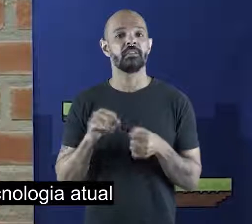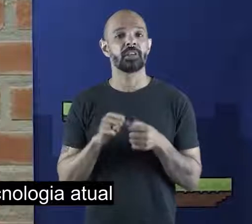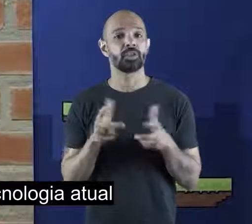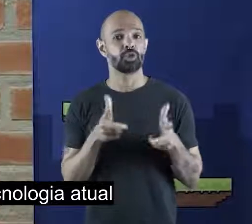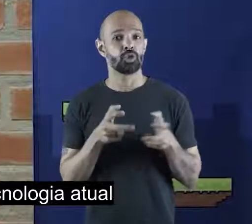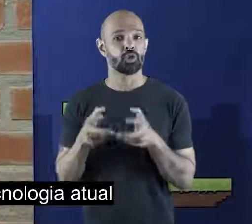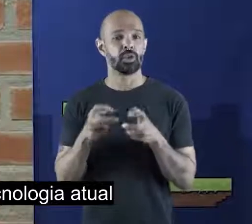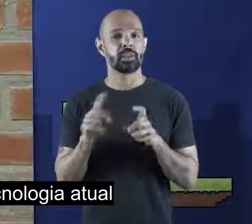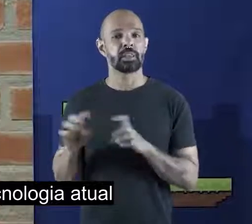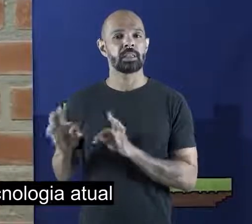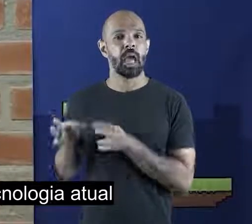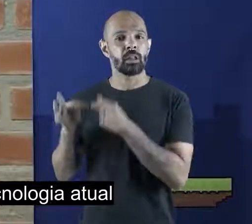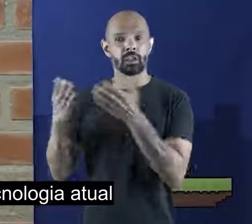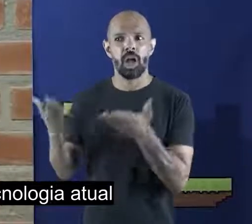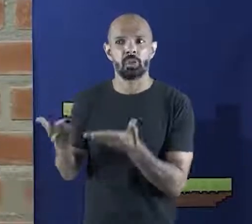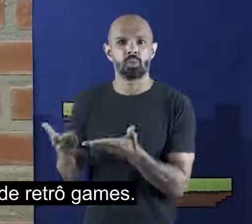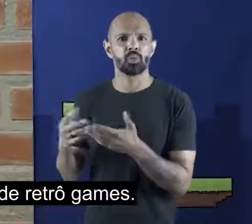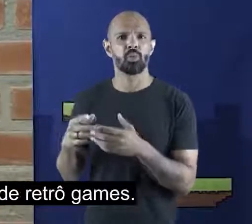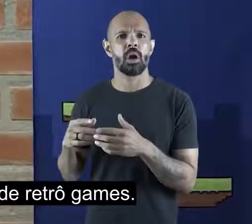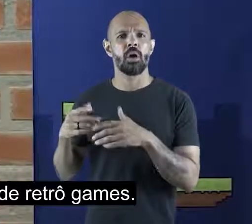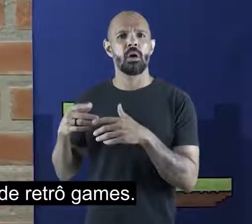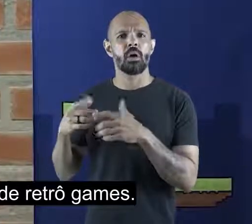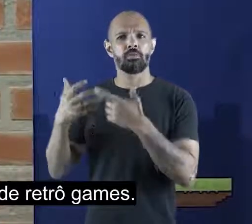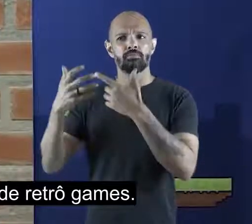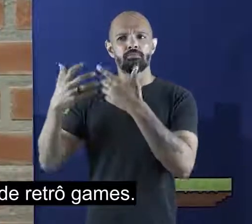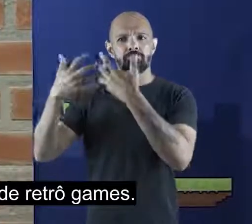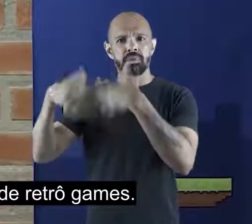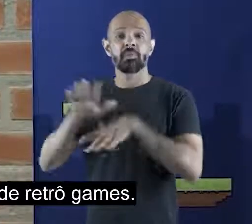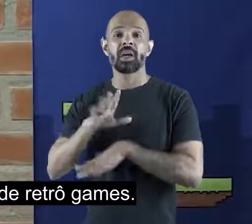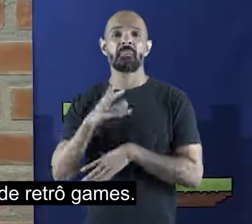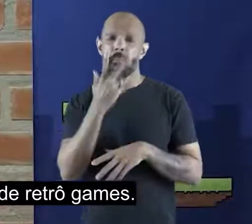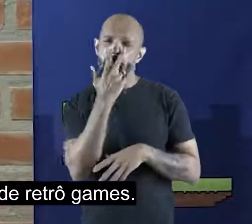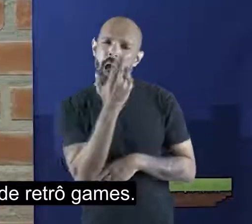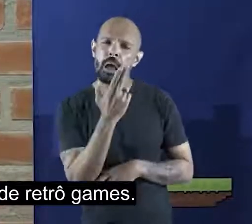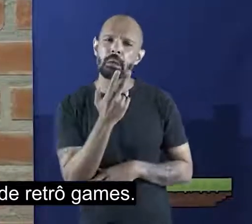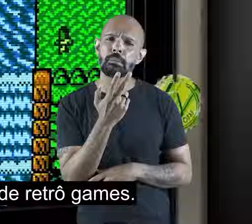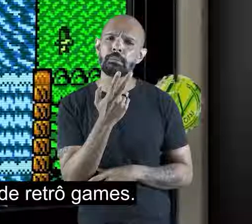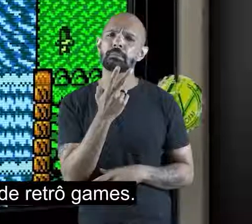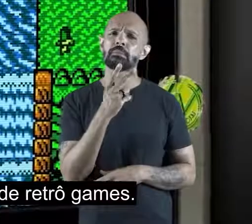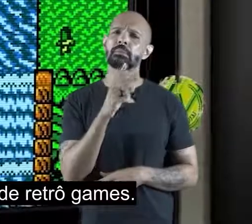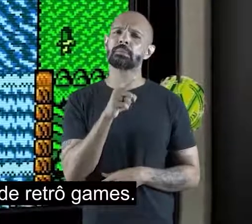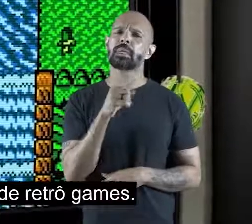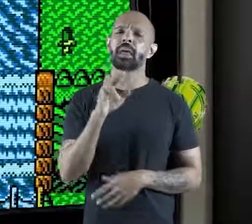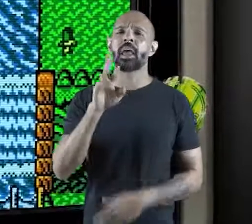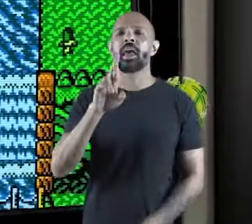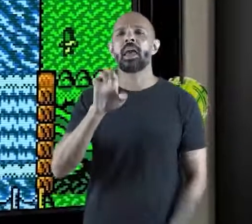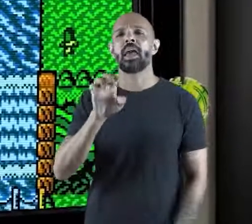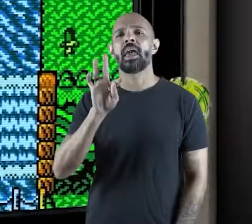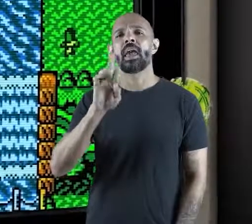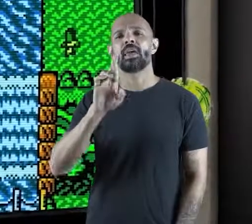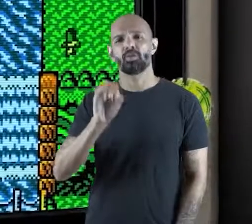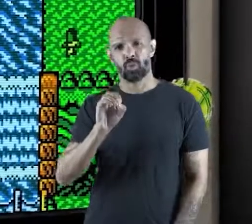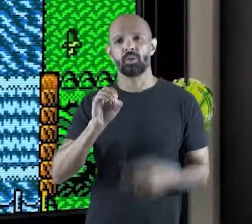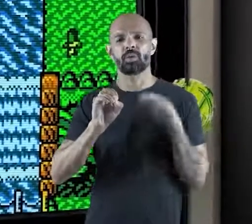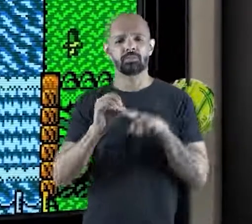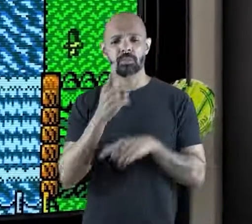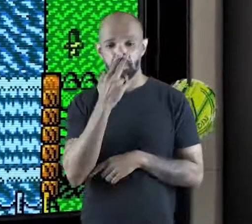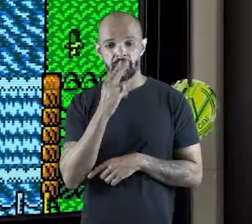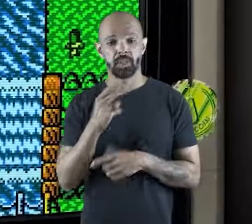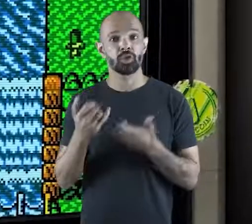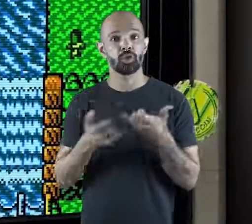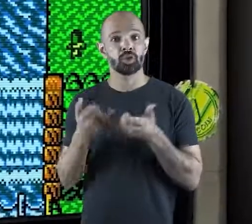os jogos com tecnologia atual, com recursos atuais, mas com aquele visual mais antigo. O pessoal costuma até chamar de retro games. Muitos